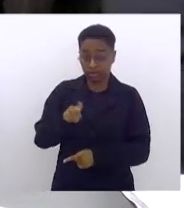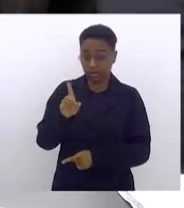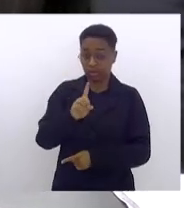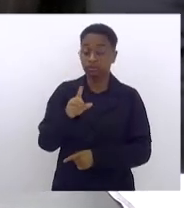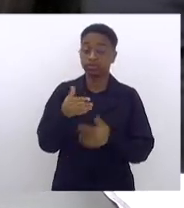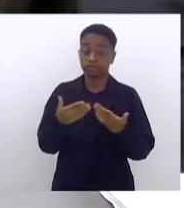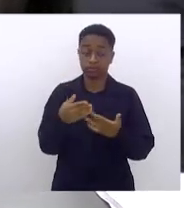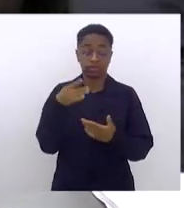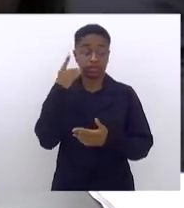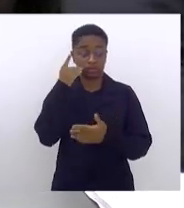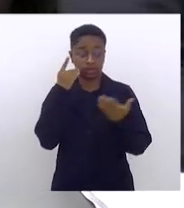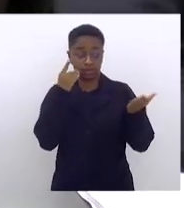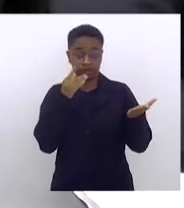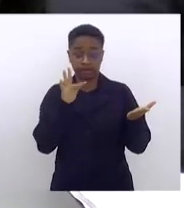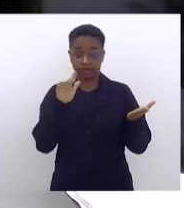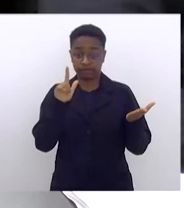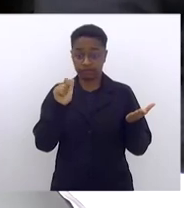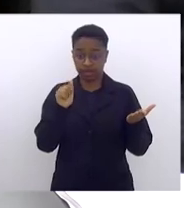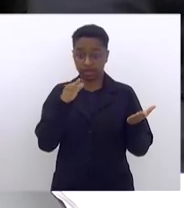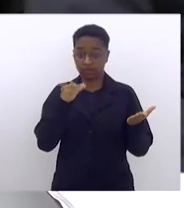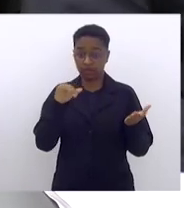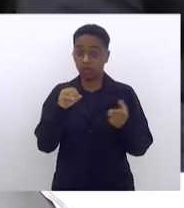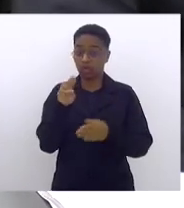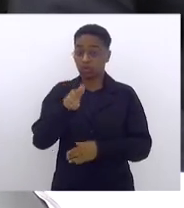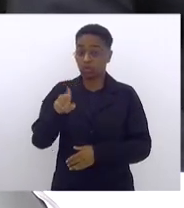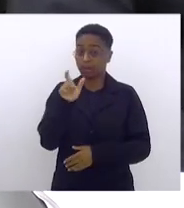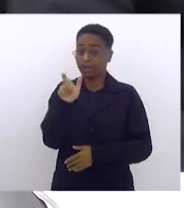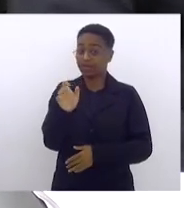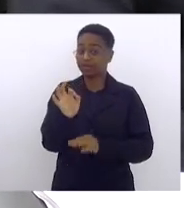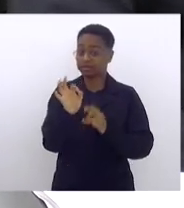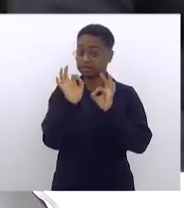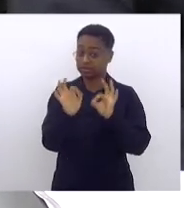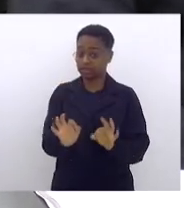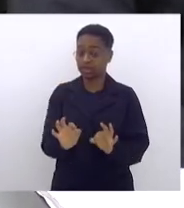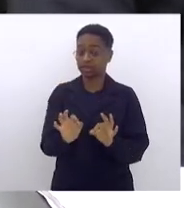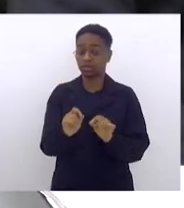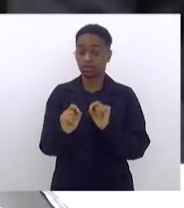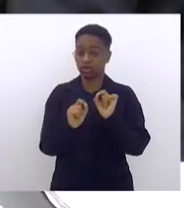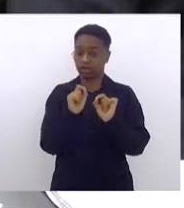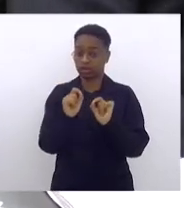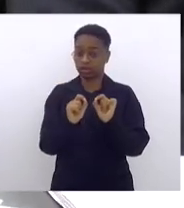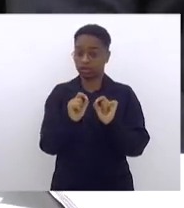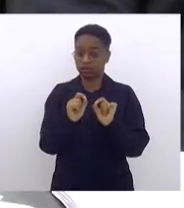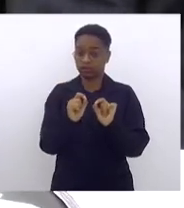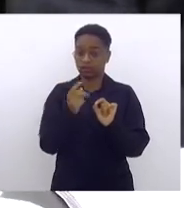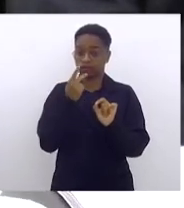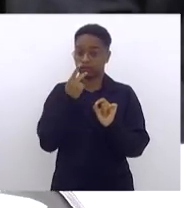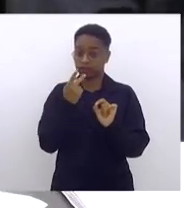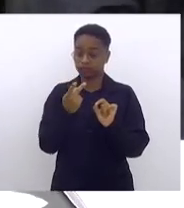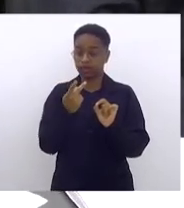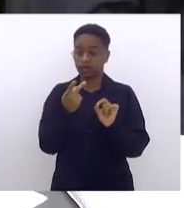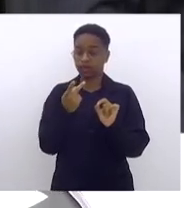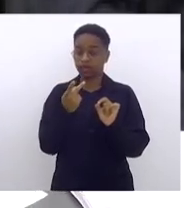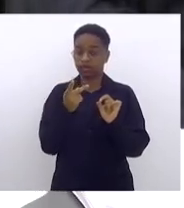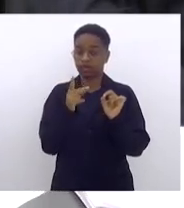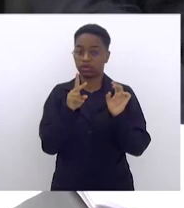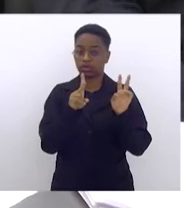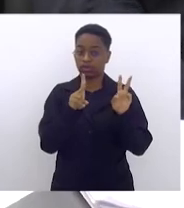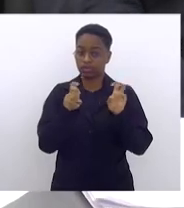deputado Flávio Serafini muito bem usou da palavra quando ele falou das questões que são levadas,